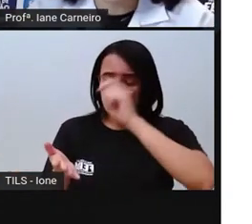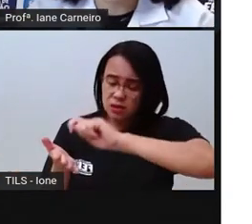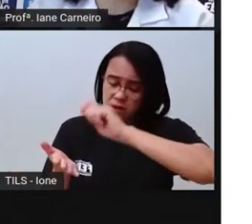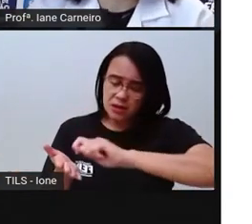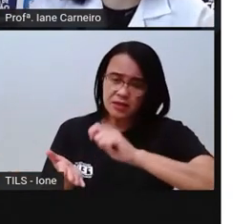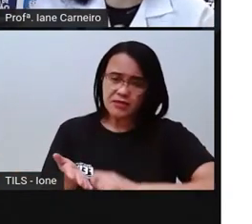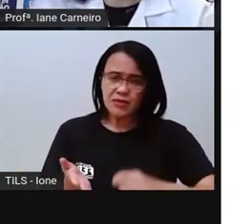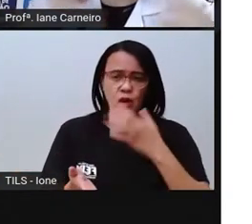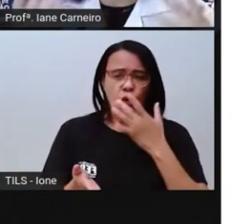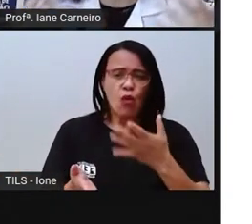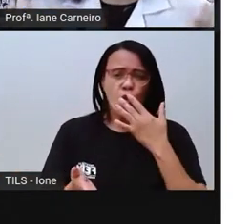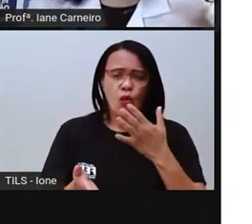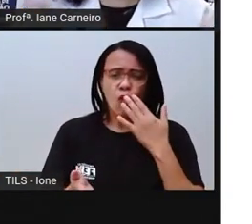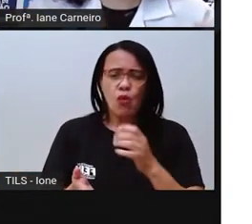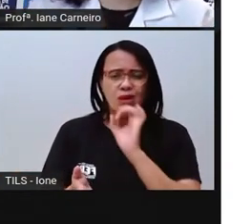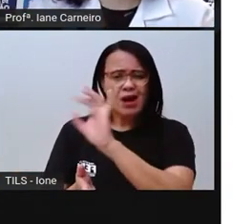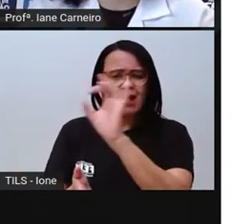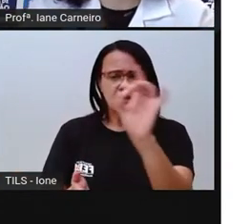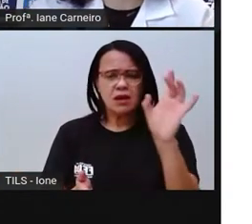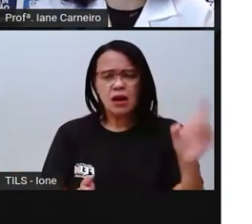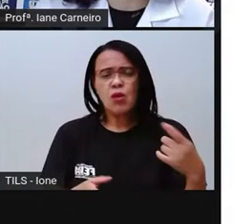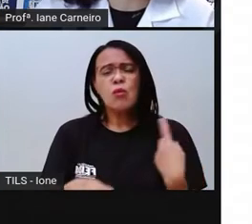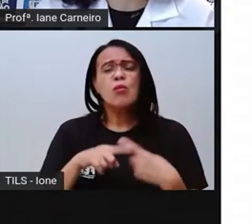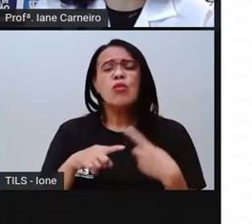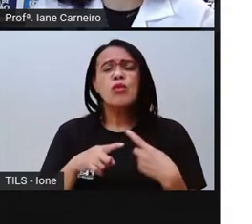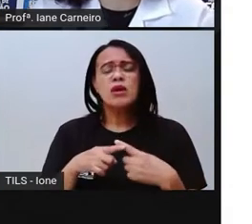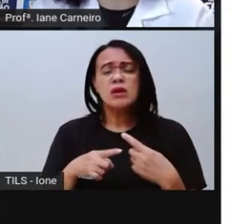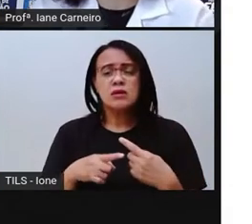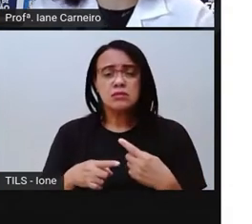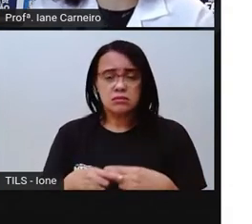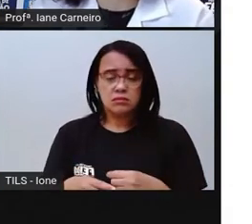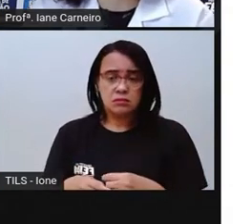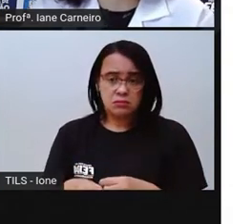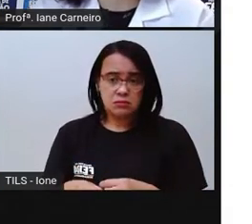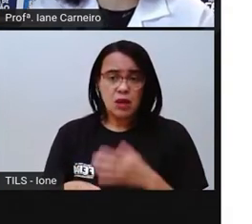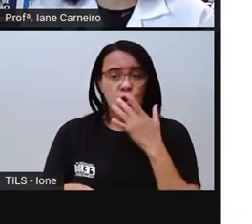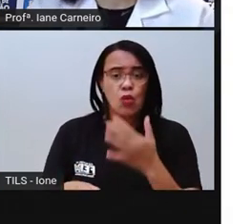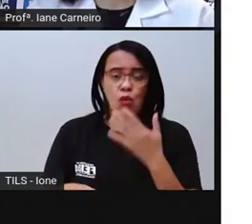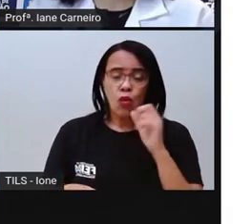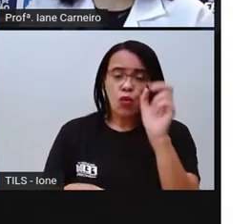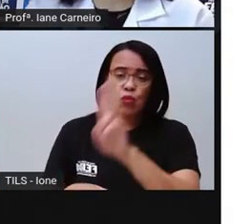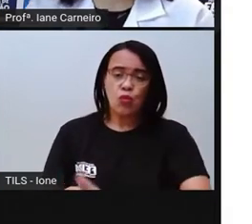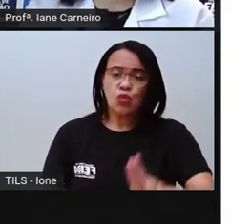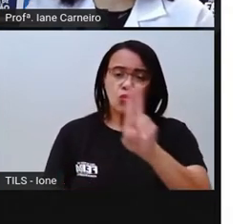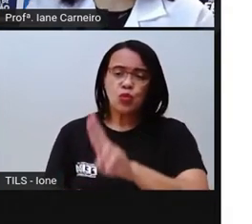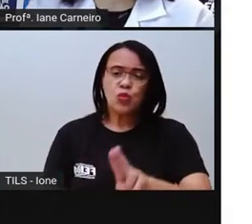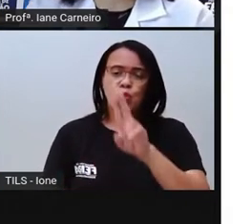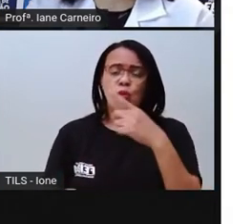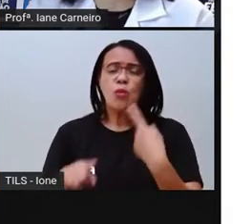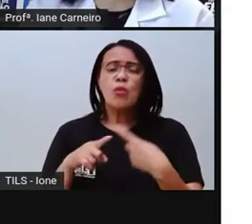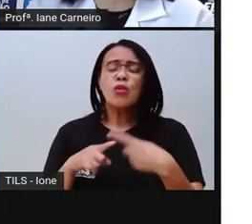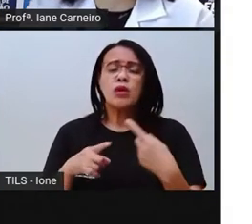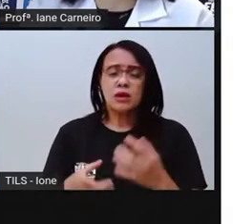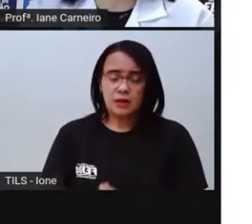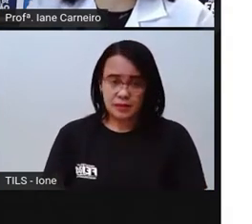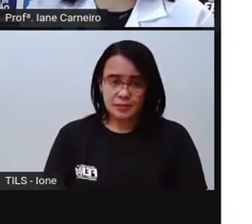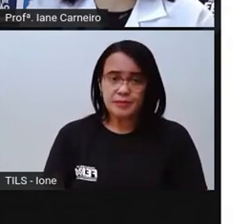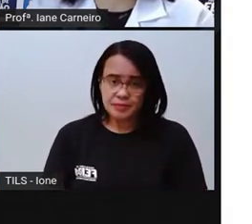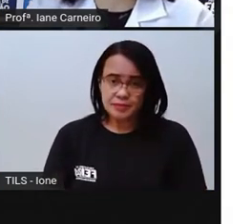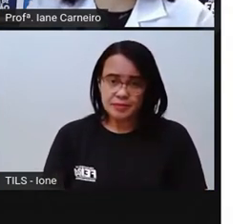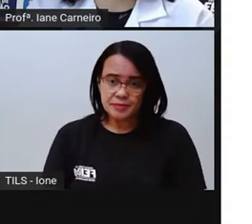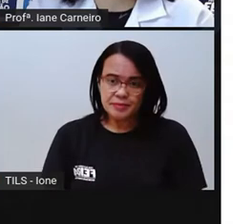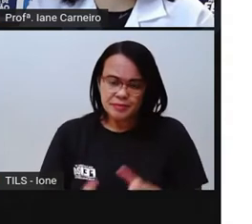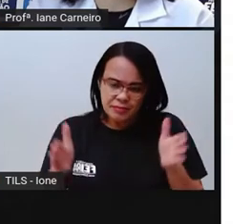os carros? Por que será que ela usou, né, essas cores? E aqui, ó, na caixinha do